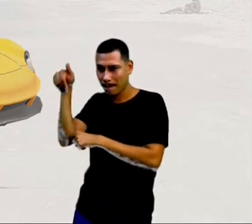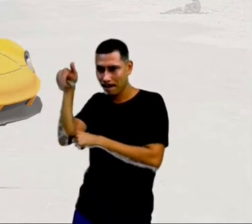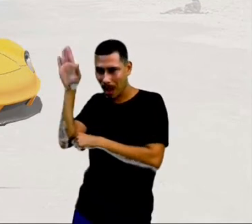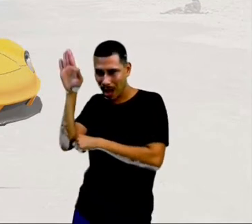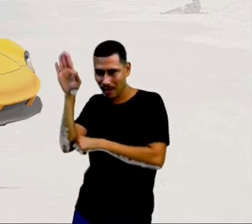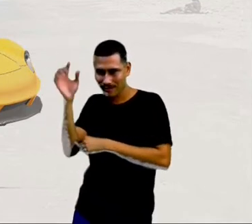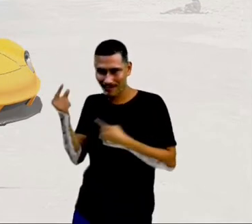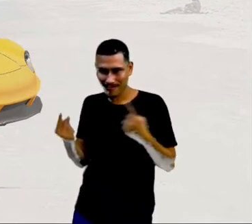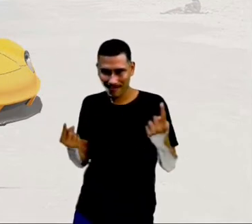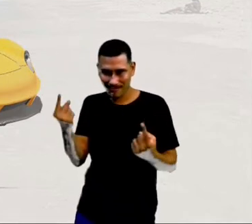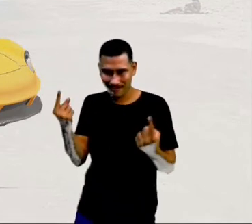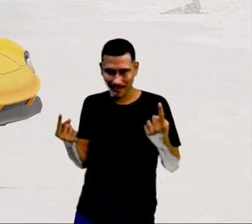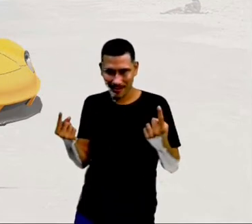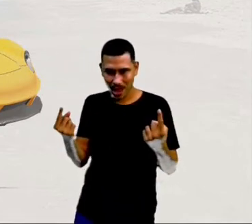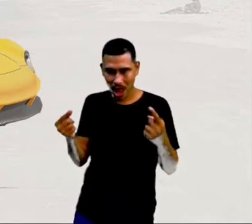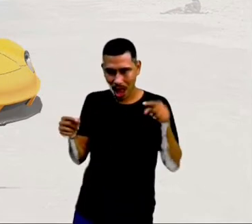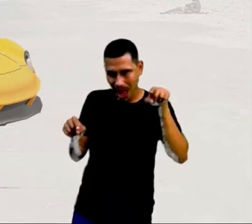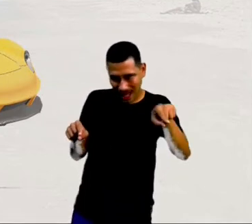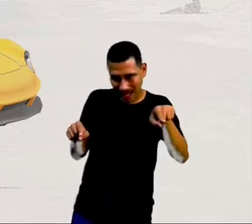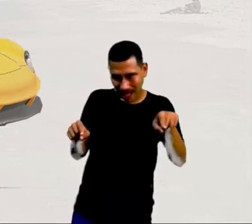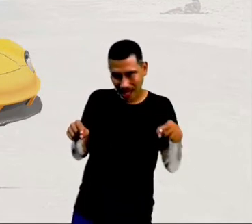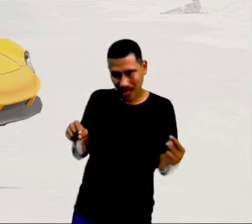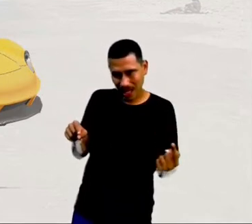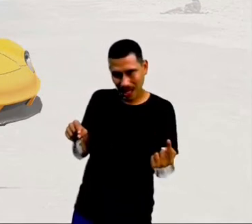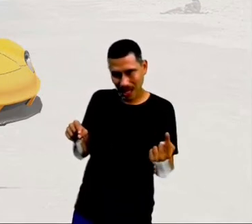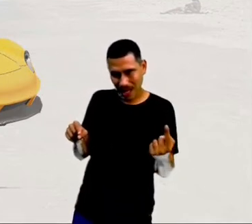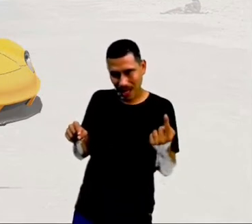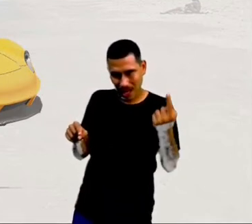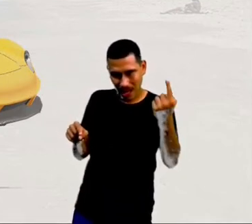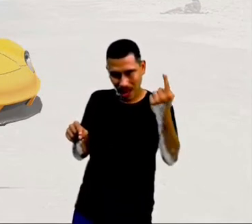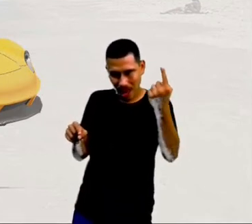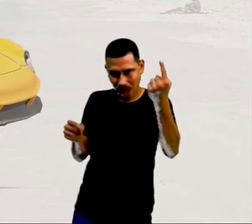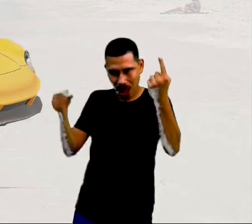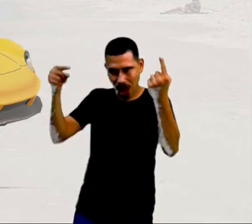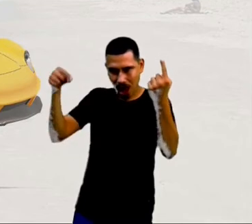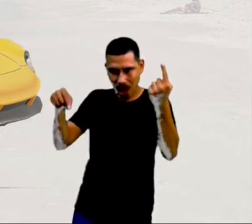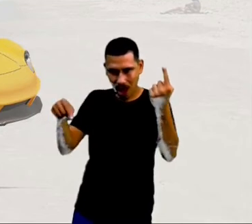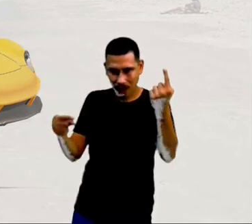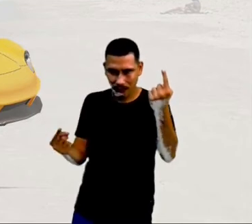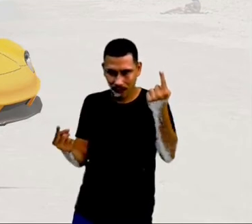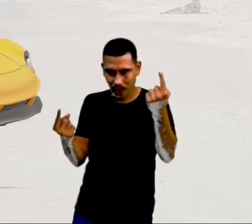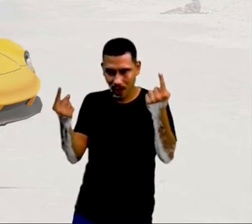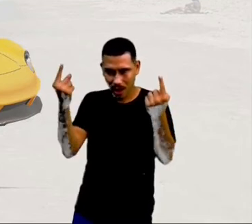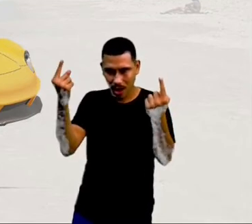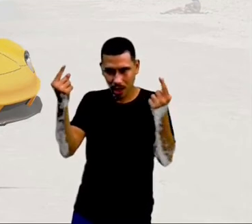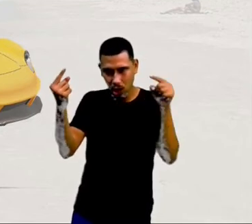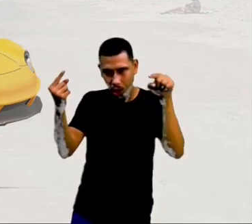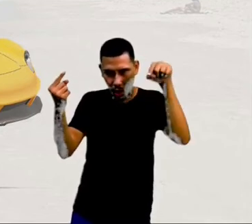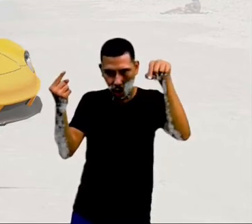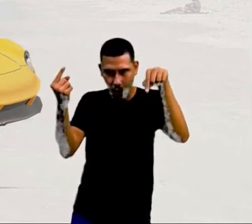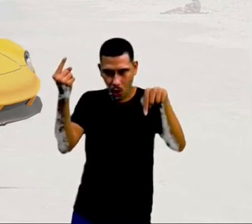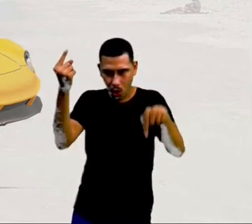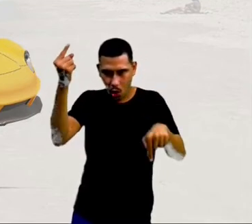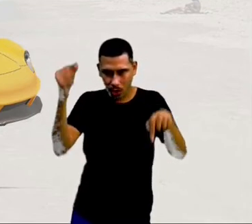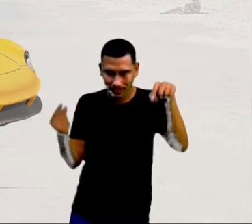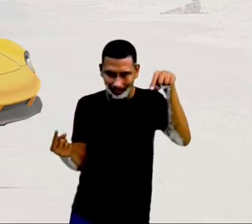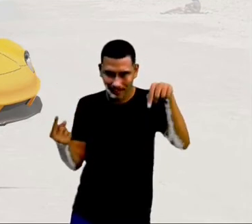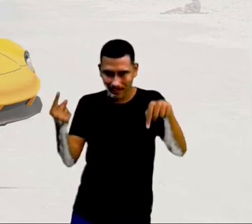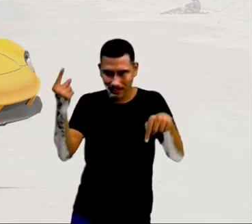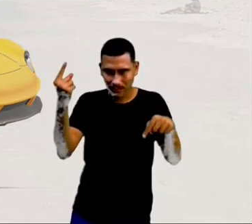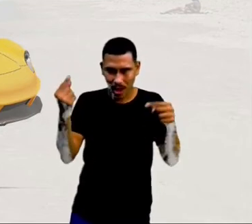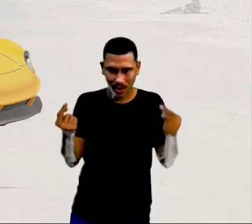ela cresce, a outra grandeza também vai aumentar para representar o mesmo valor. Então,